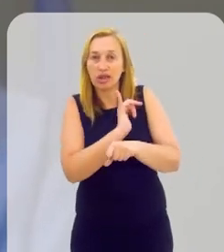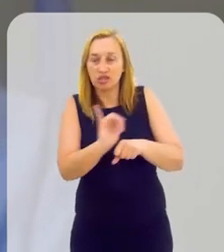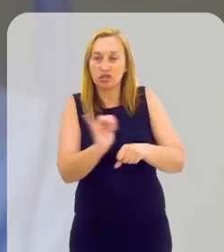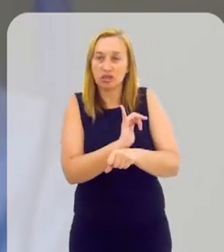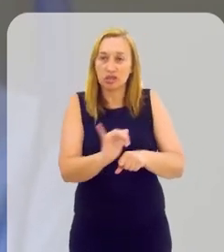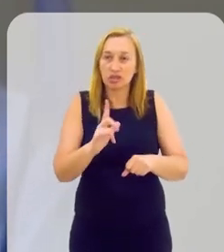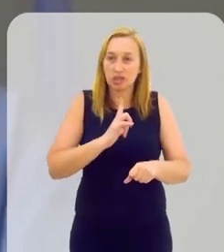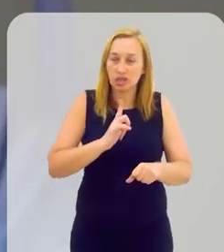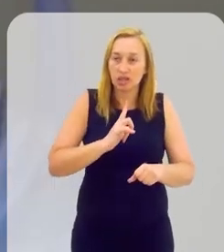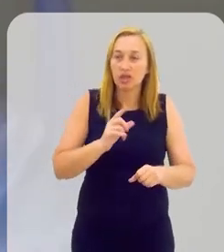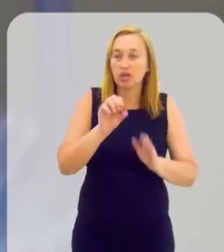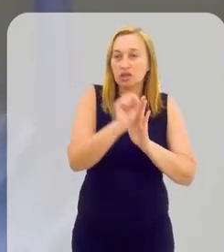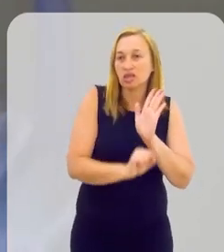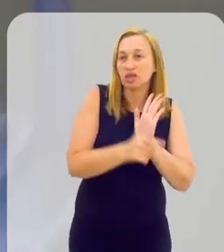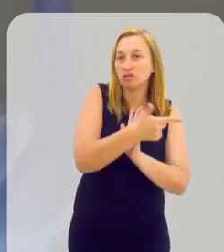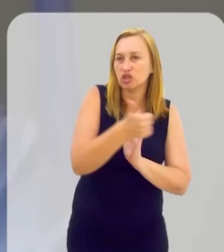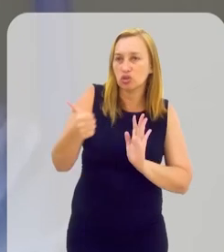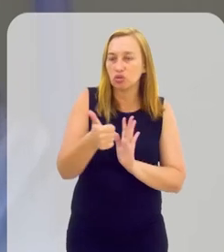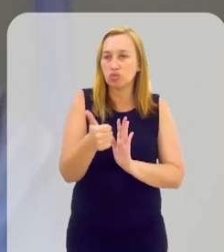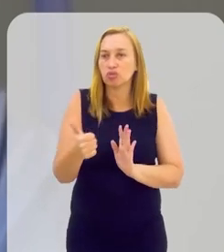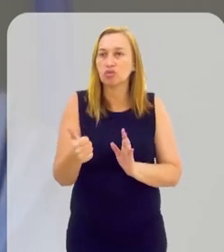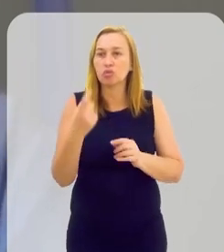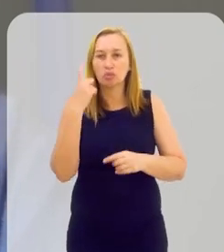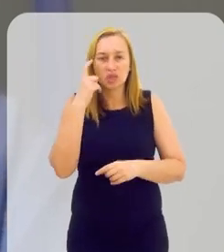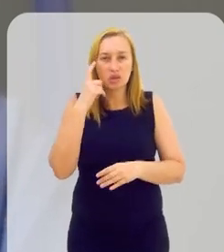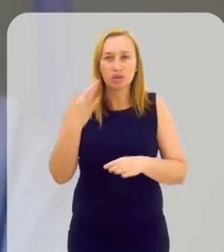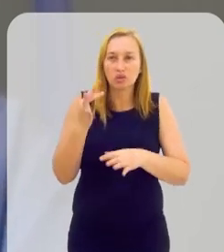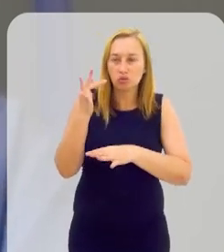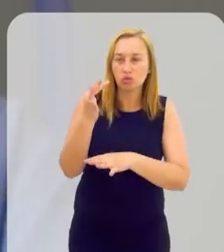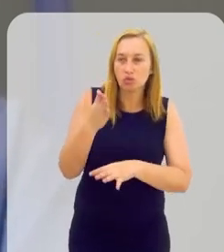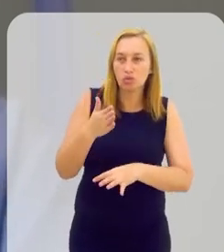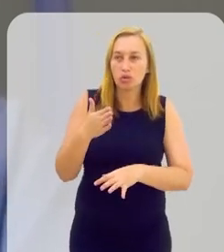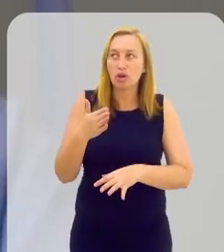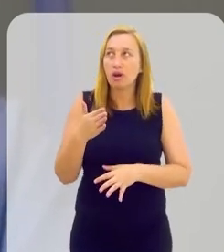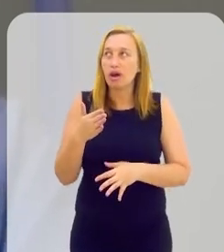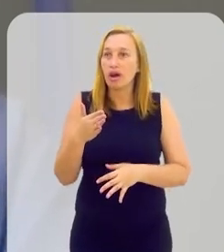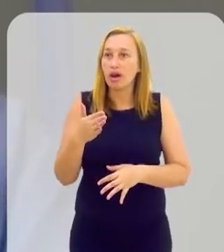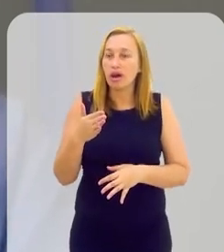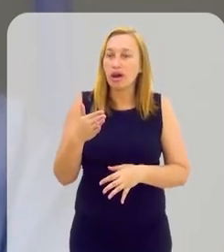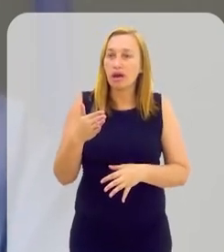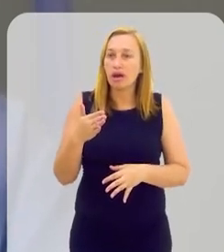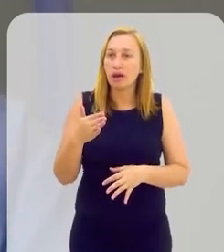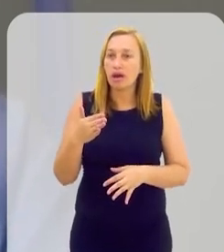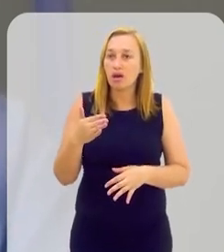A economia do nosso século XXI ela tem uma perspectiva extremamente